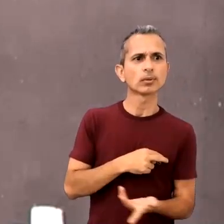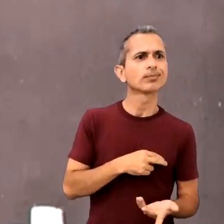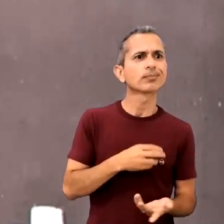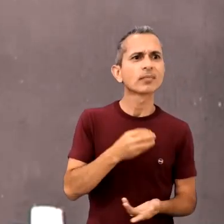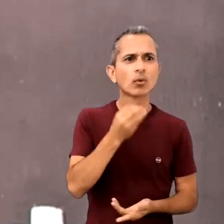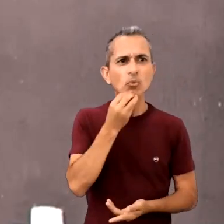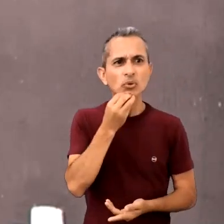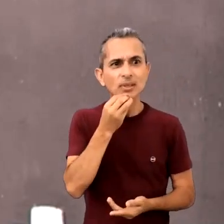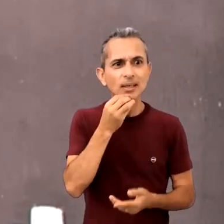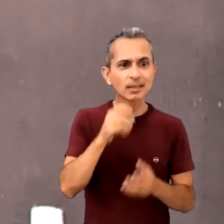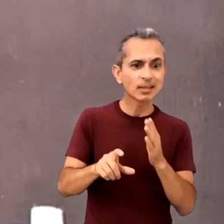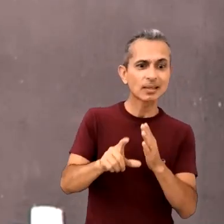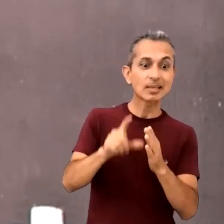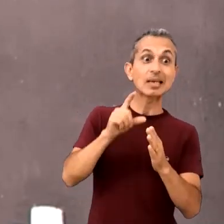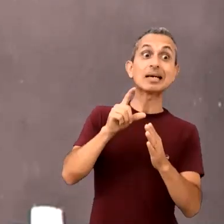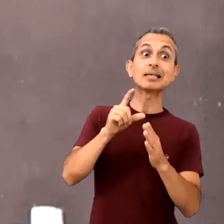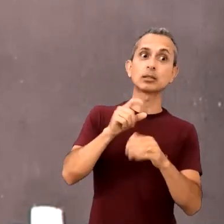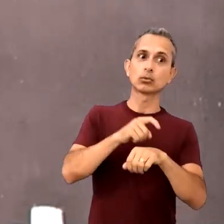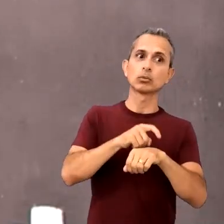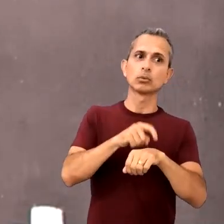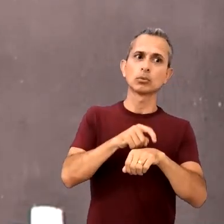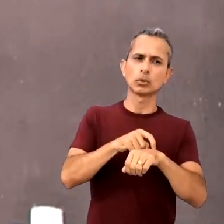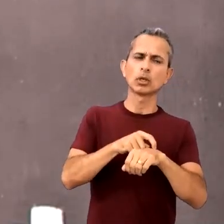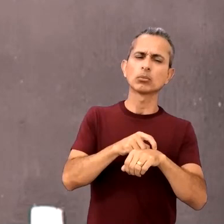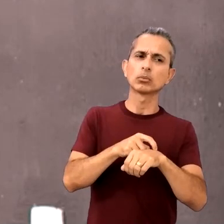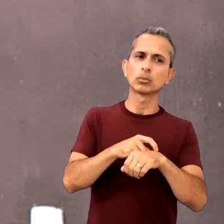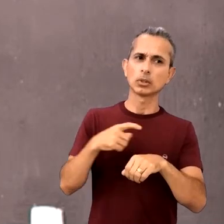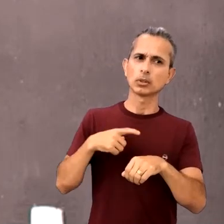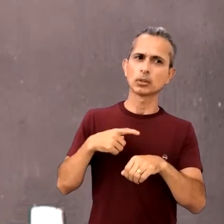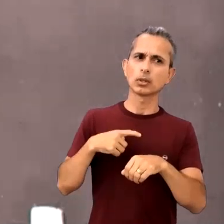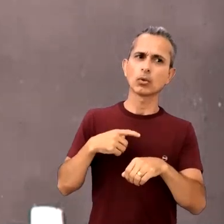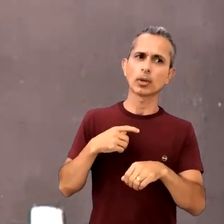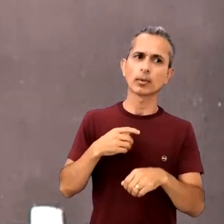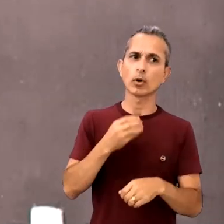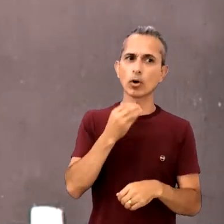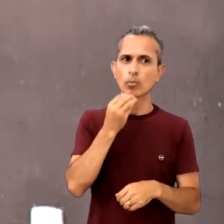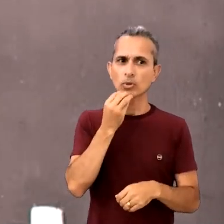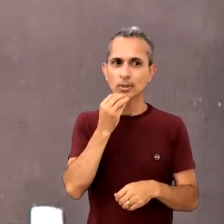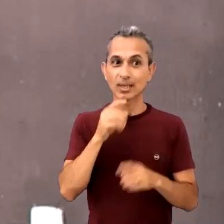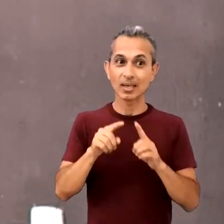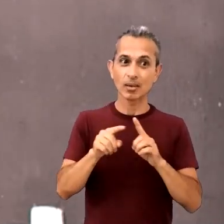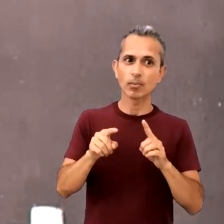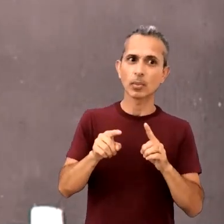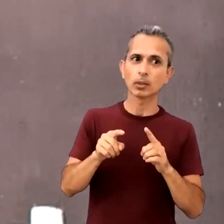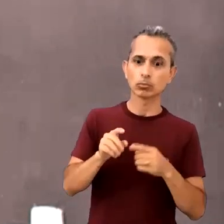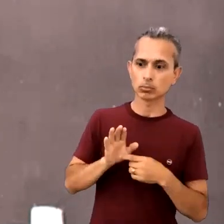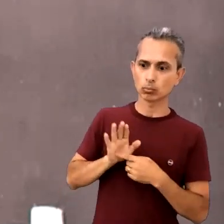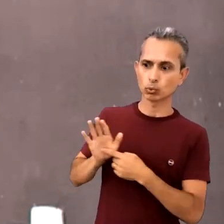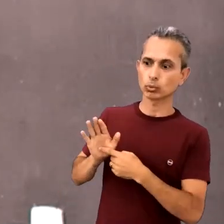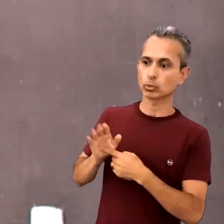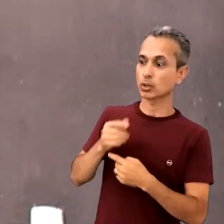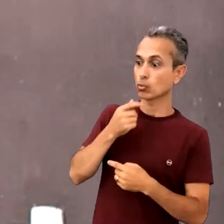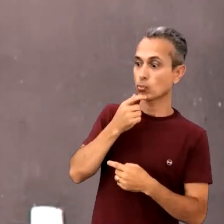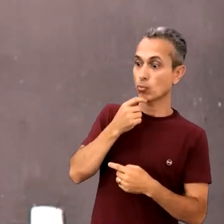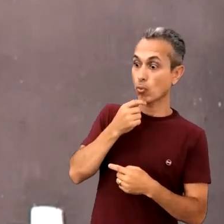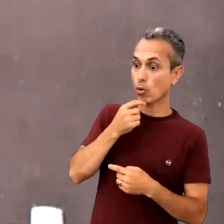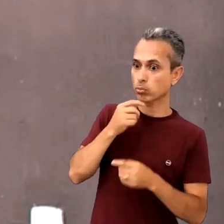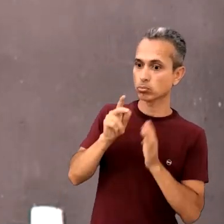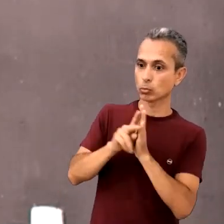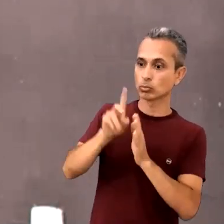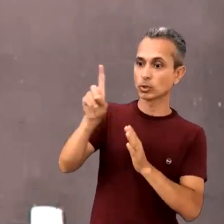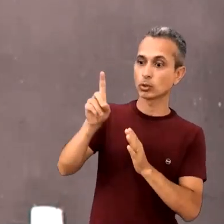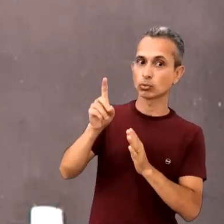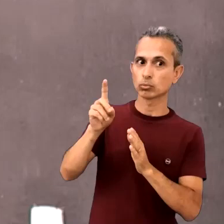tempo, e do modo, se mostrou um homem de Deus e justo com a lei.